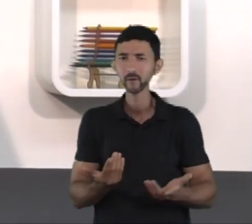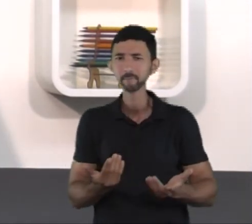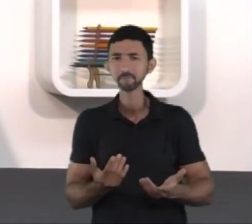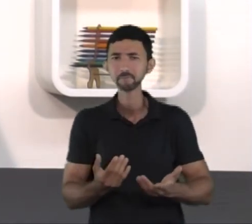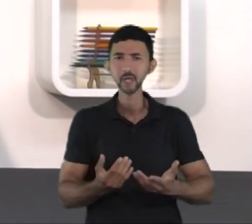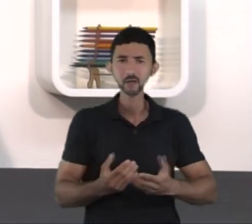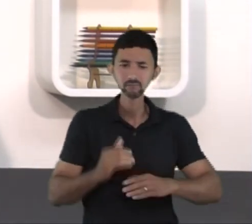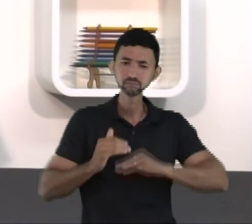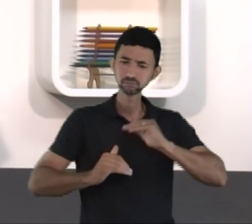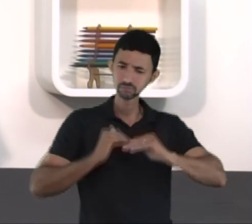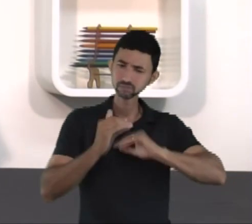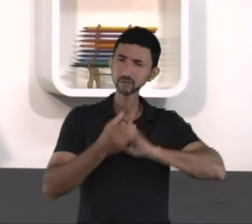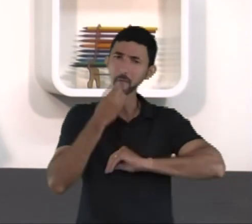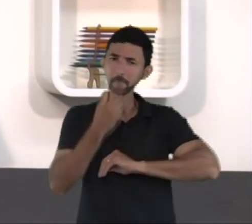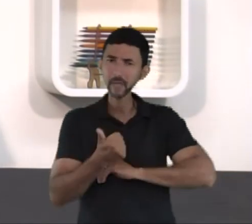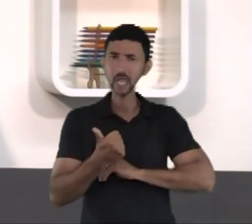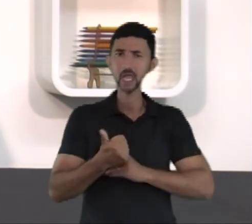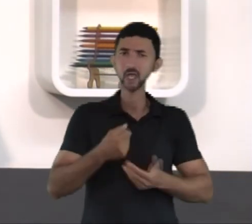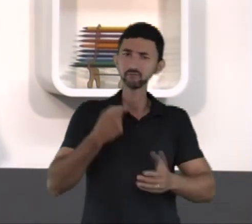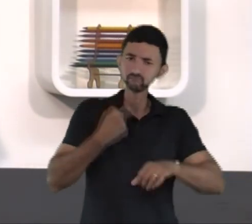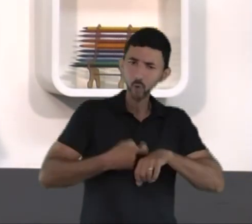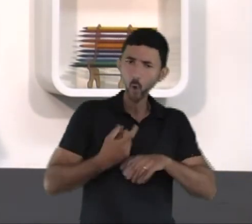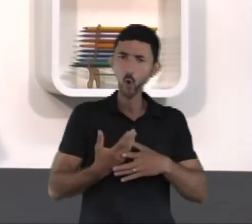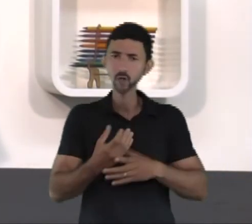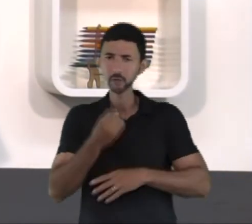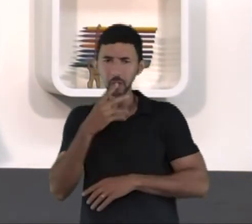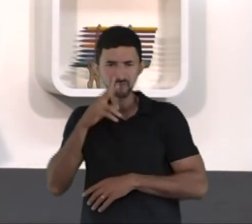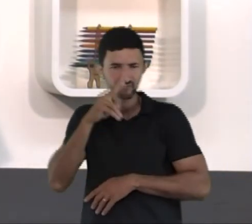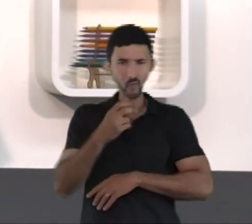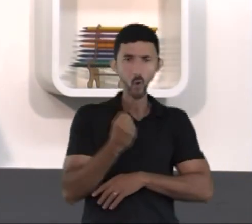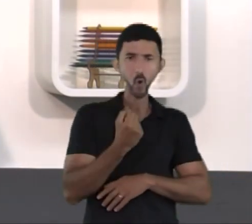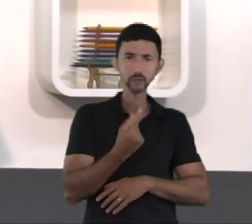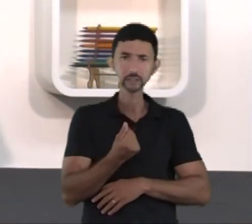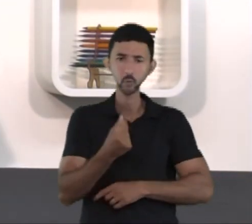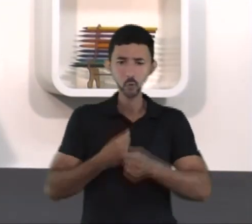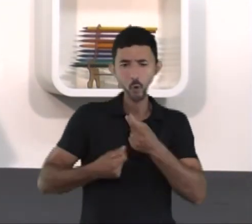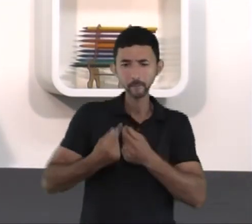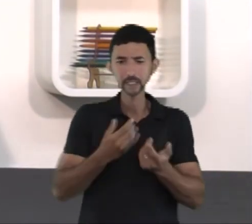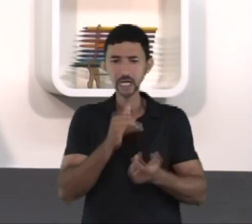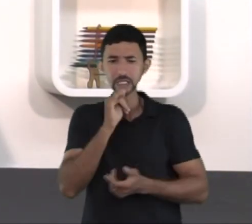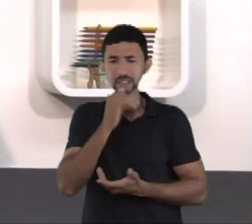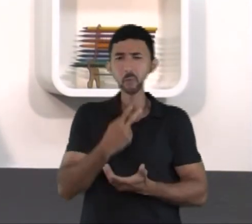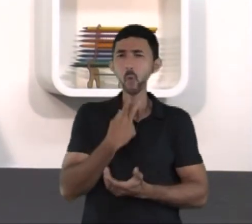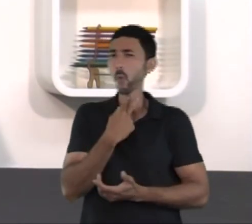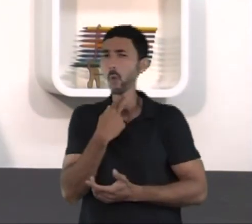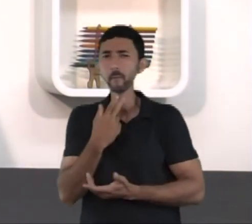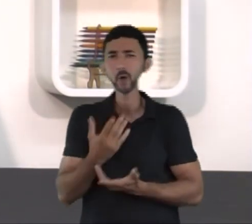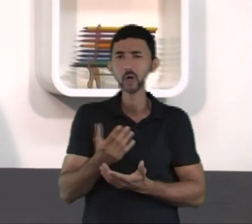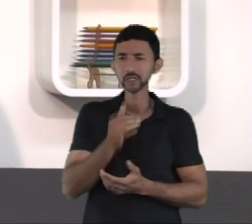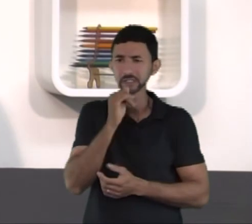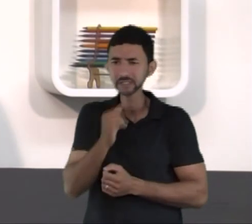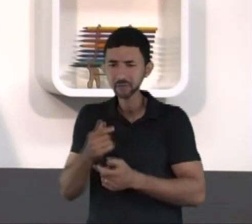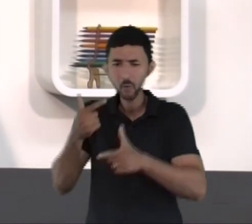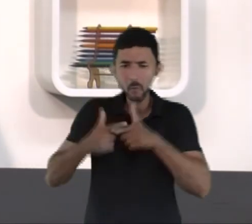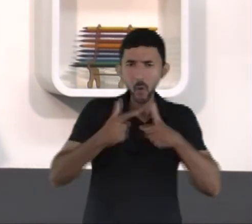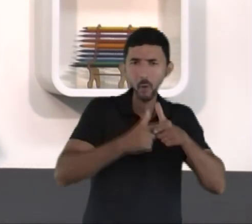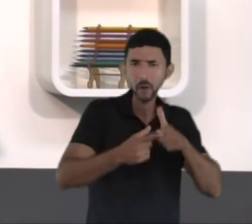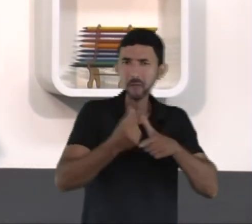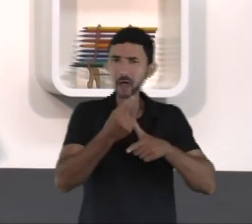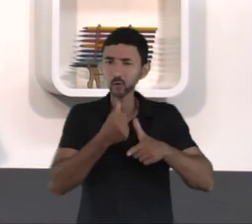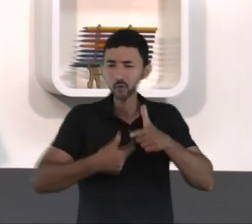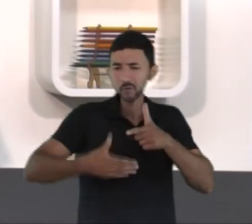bem construída, bem sólida, né? Eu não posso estar deixando crises